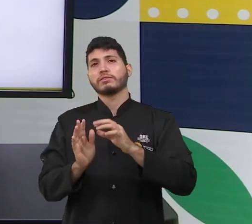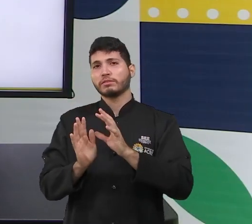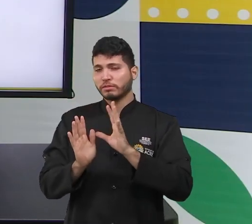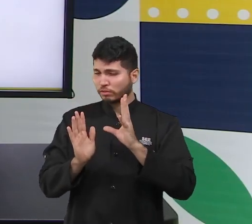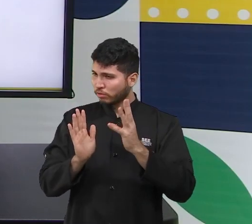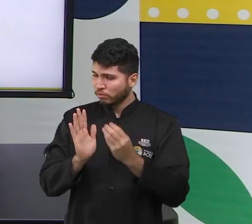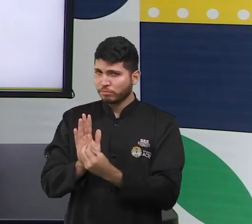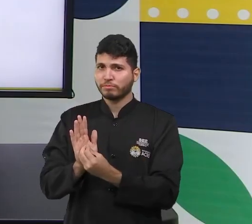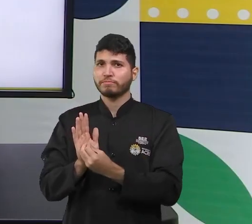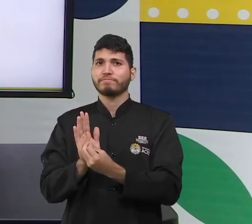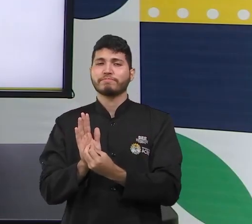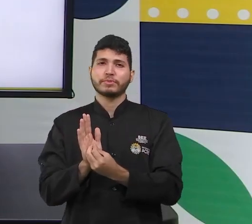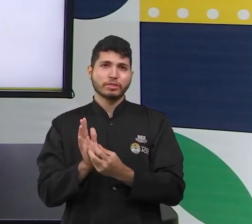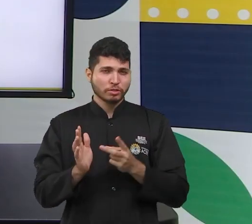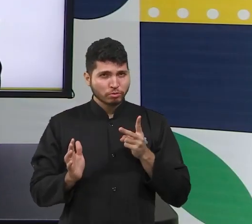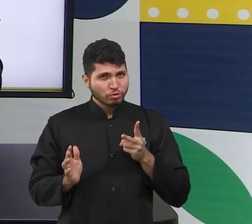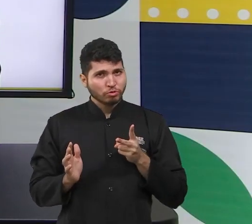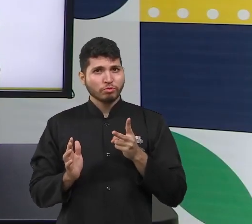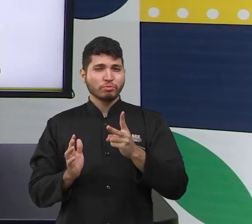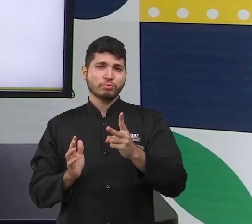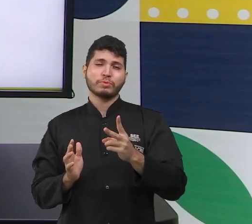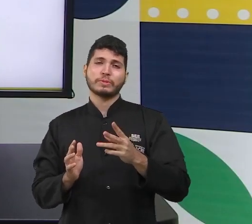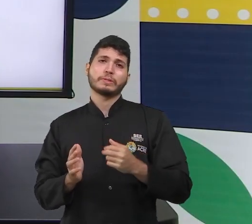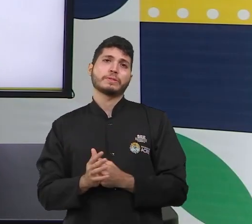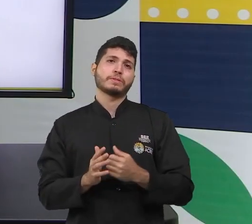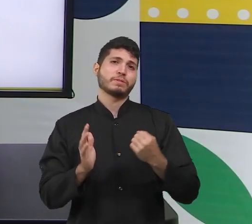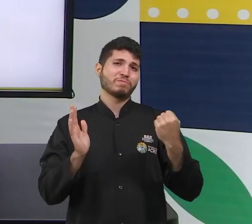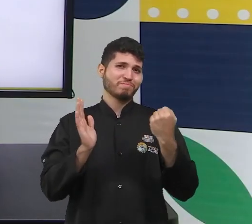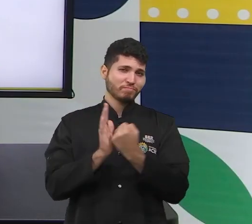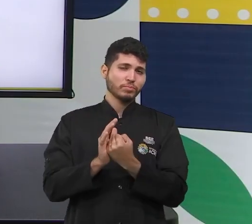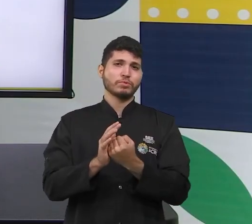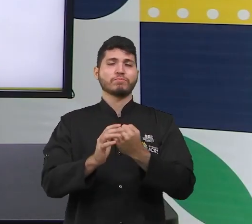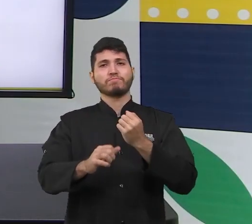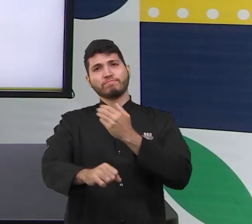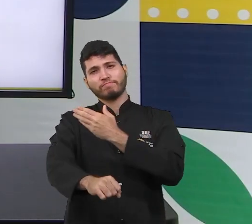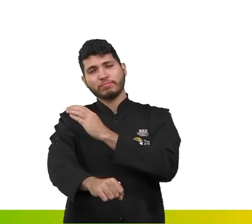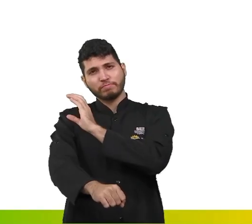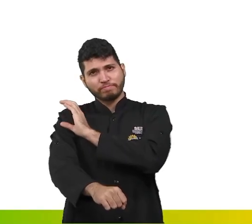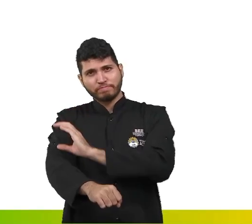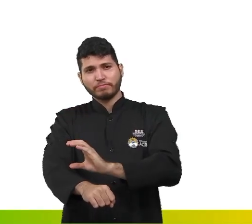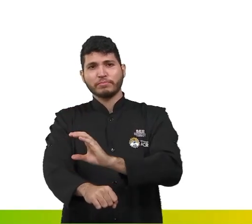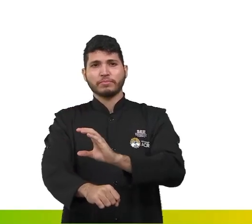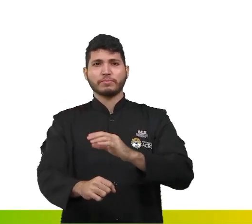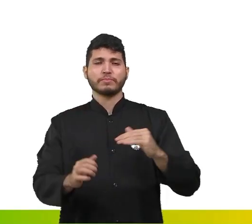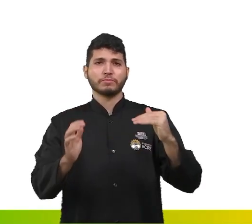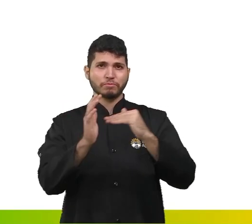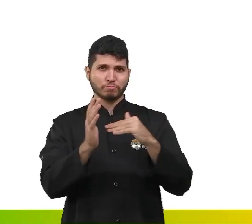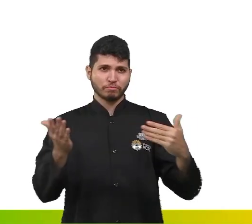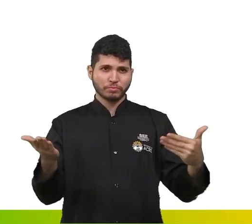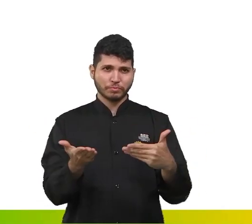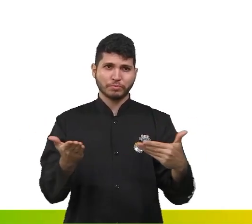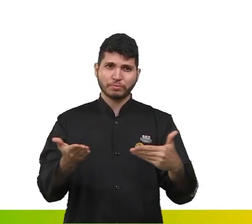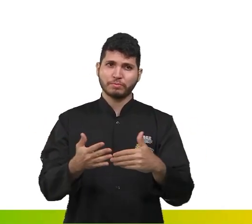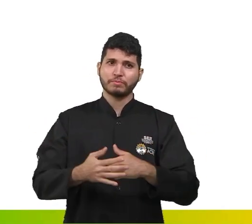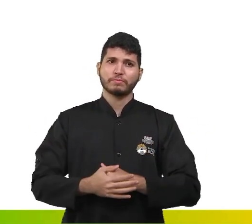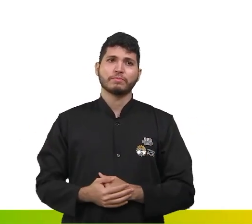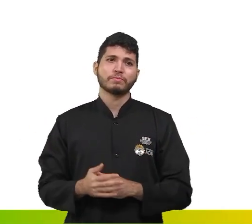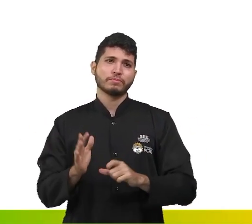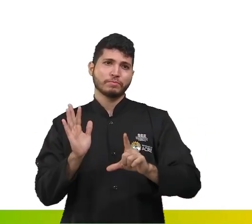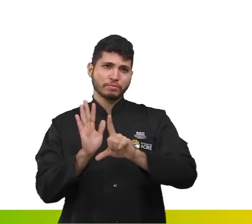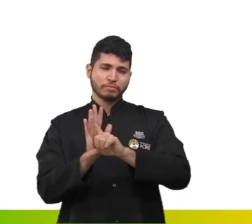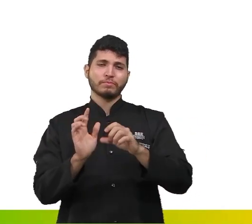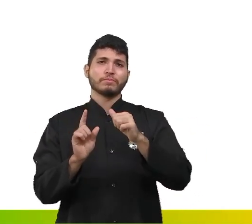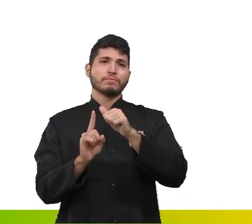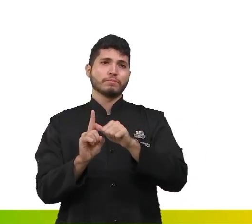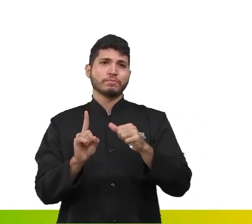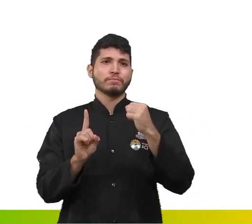desses costumes culturais que vêm de muito tempo atrás. Continuando aqui, a lei de feminicídio no Brasil, um